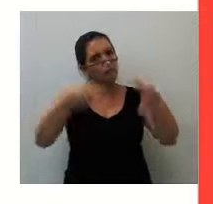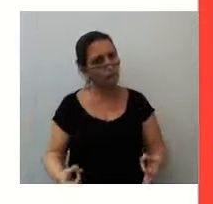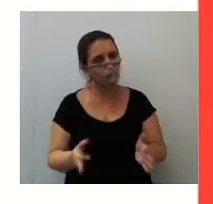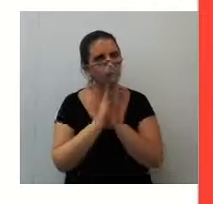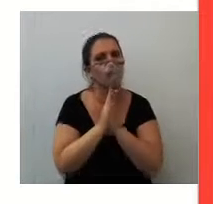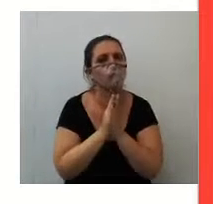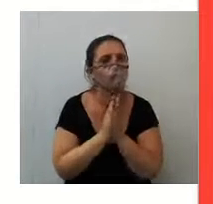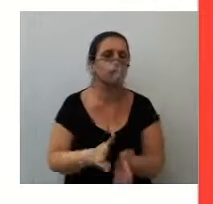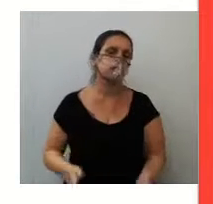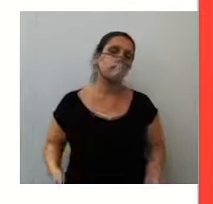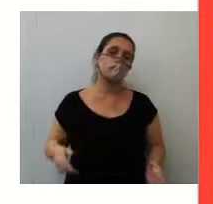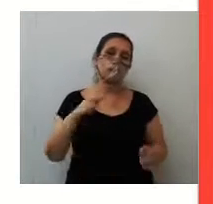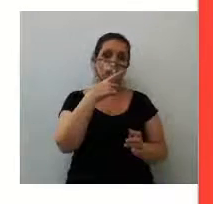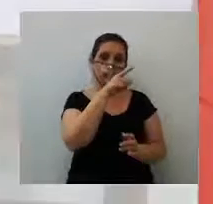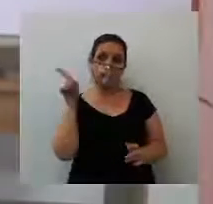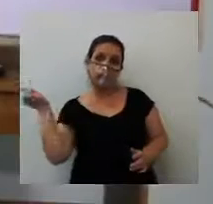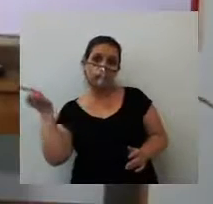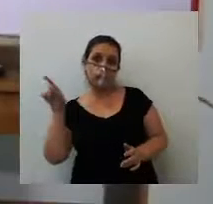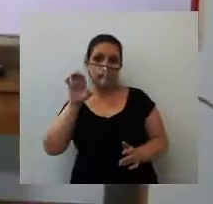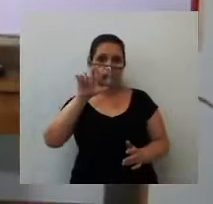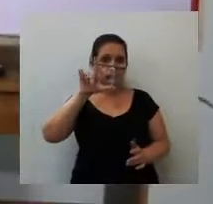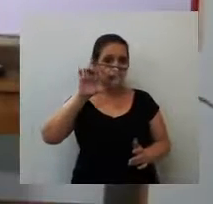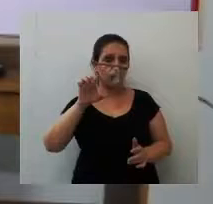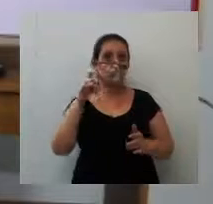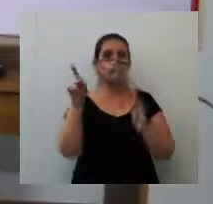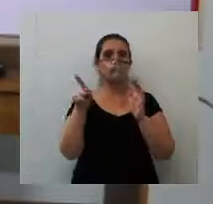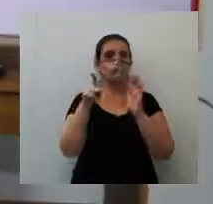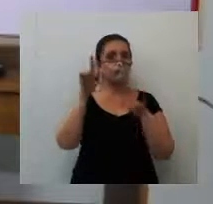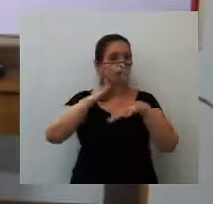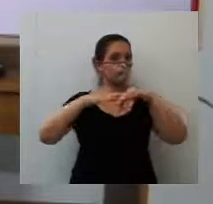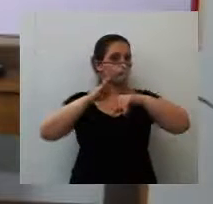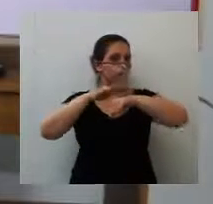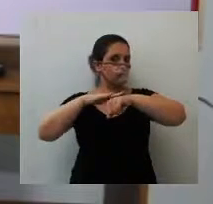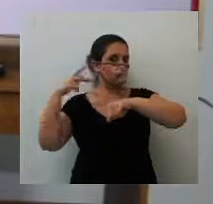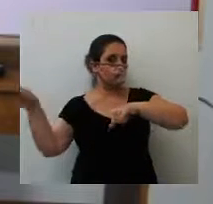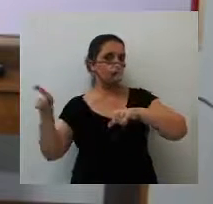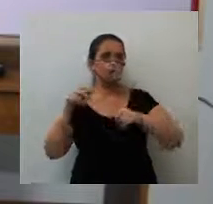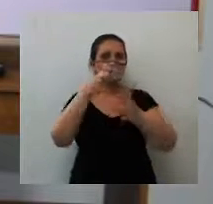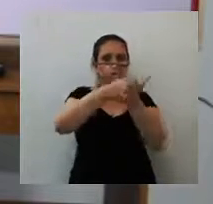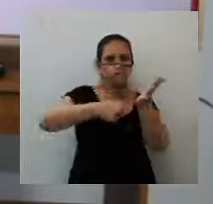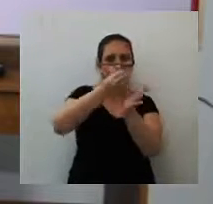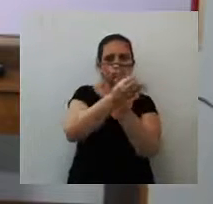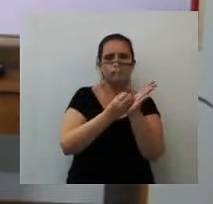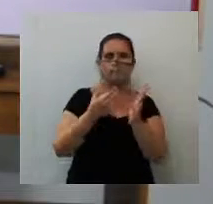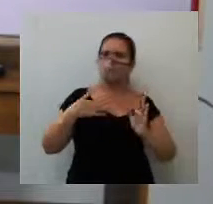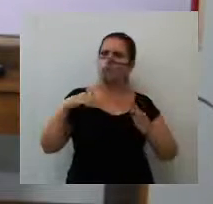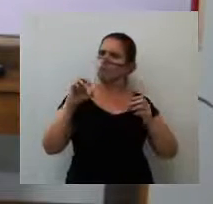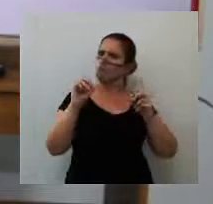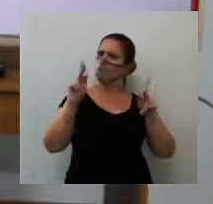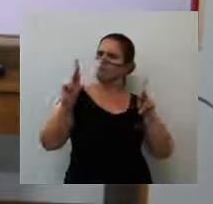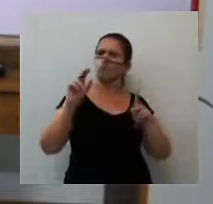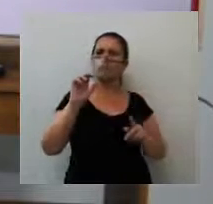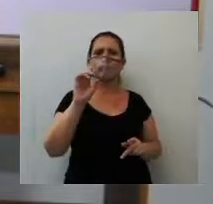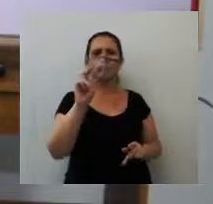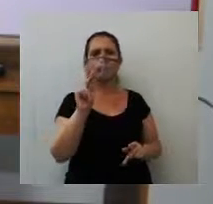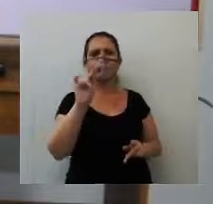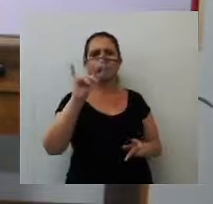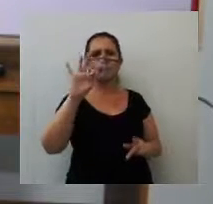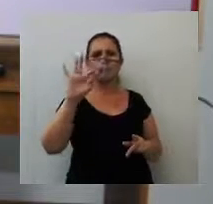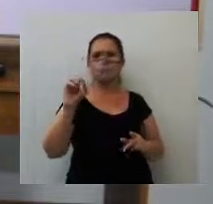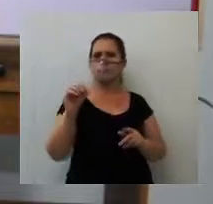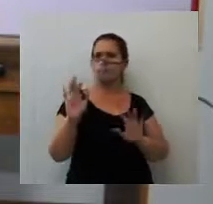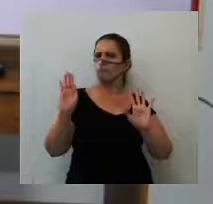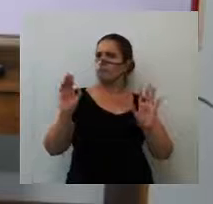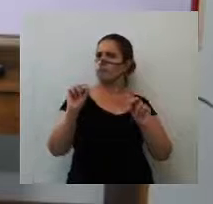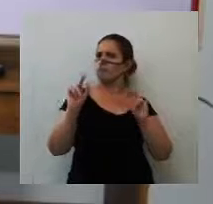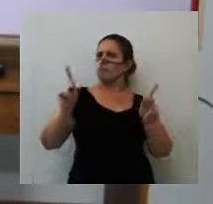então ele próprio redigiu ofício ó estou kit com você não te devo